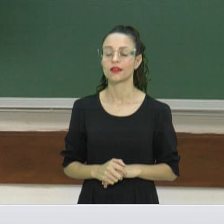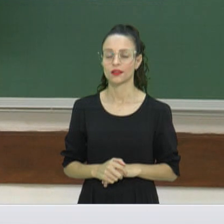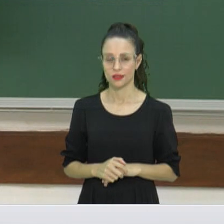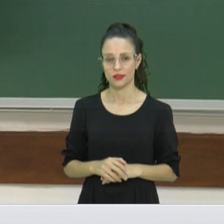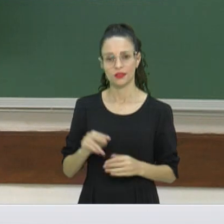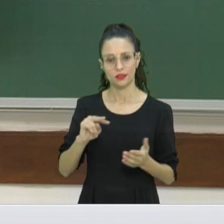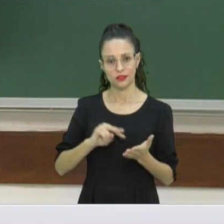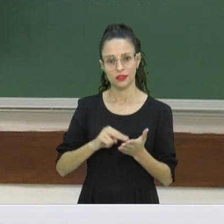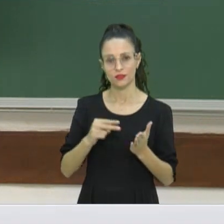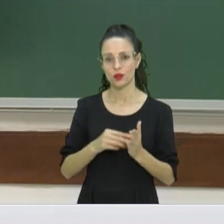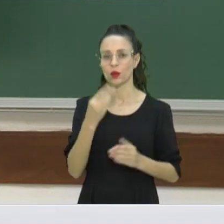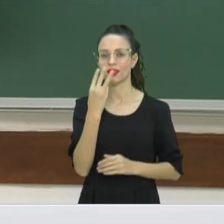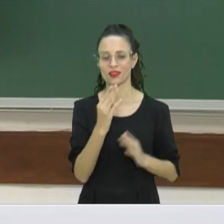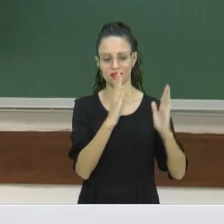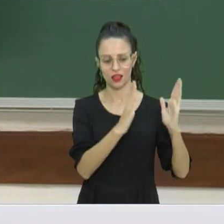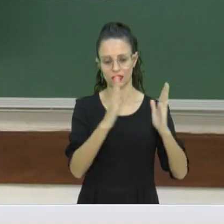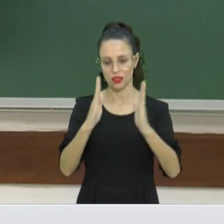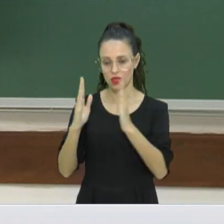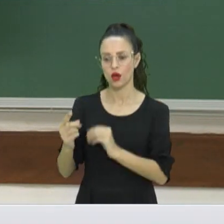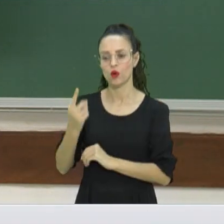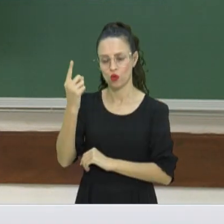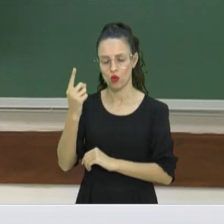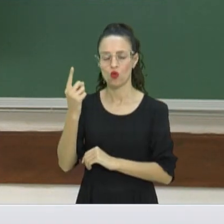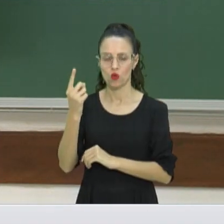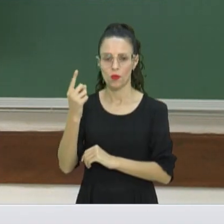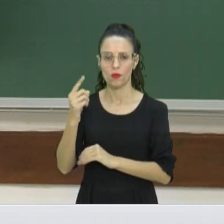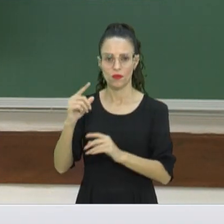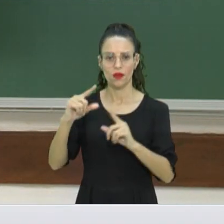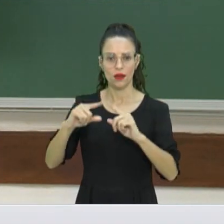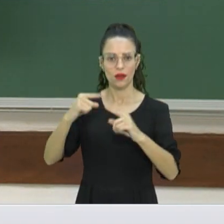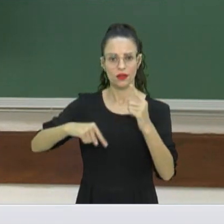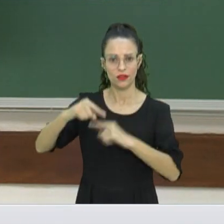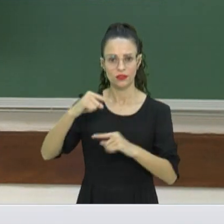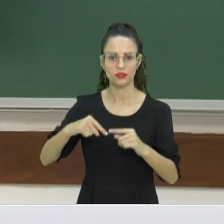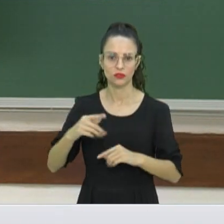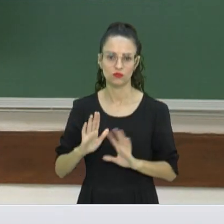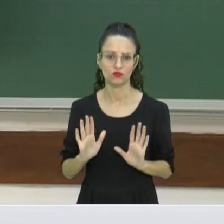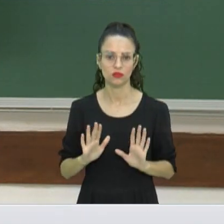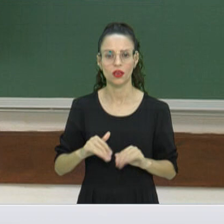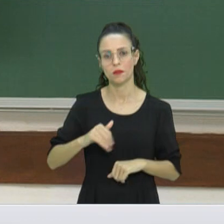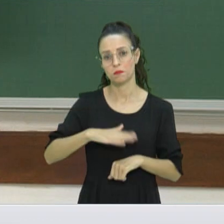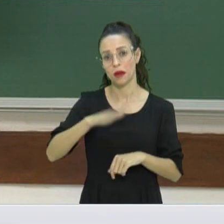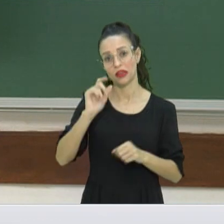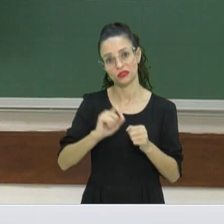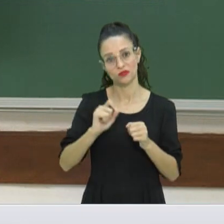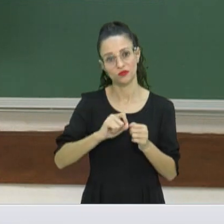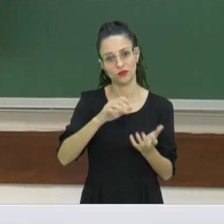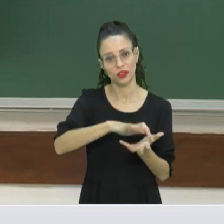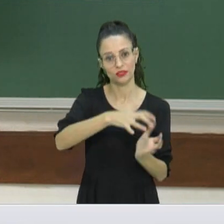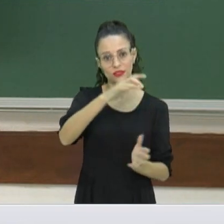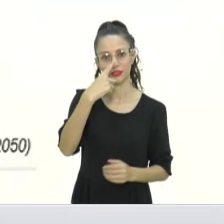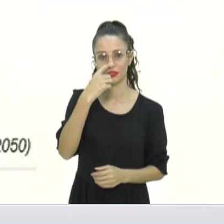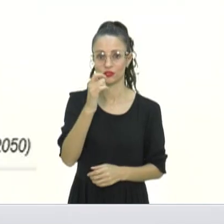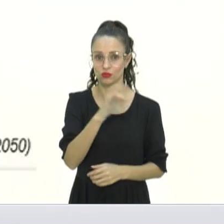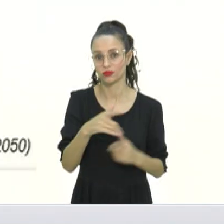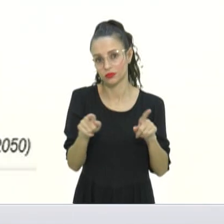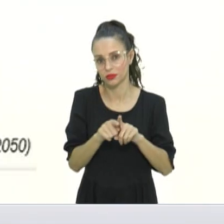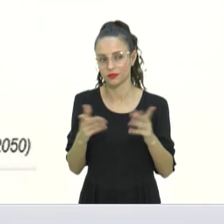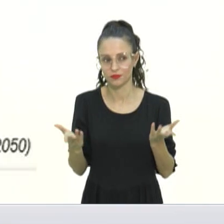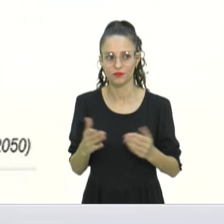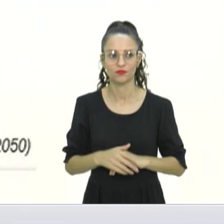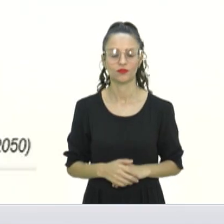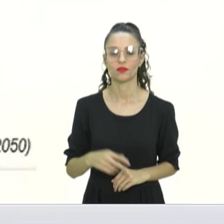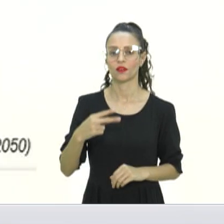uma eles reciclam. Está indo bem os Estados Unidos. Eles produzem, são os maiores produtores de lixo também, né?